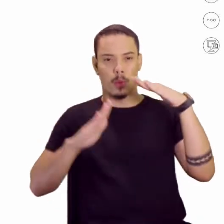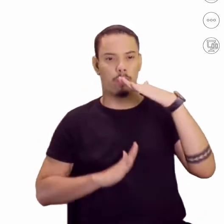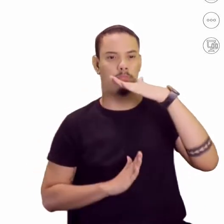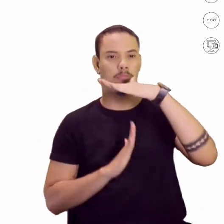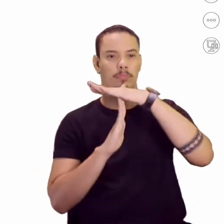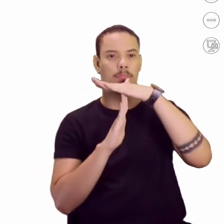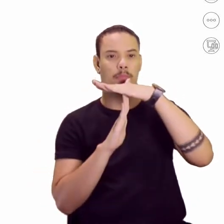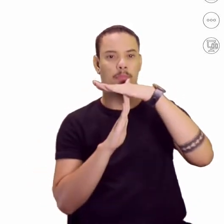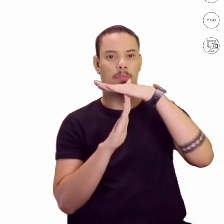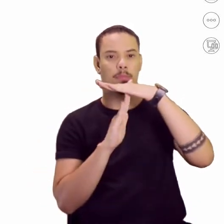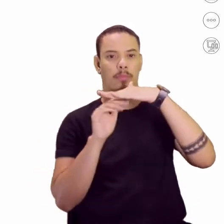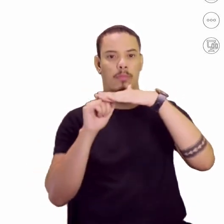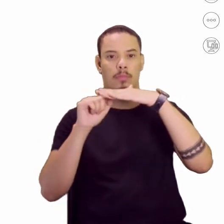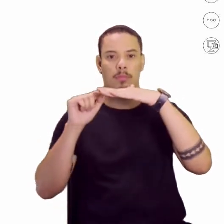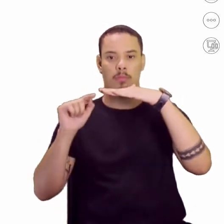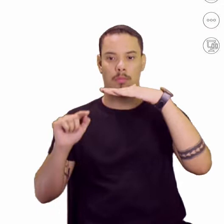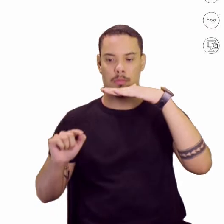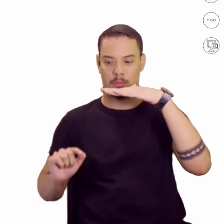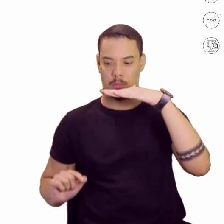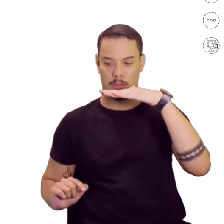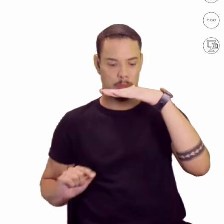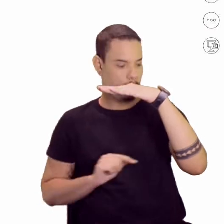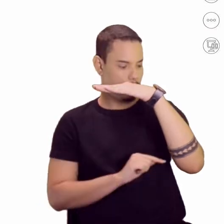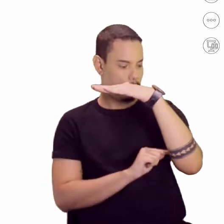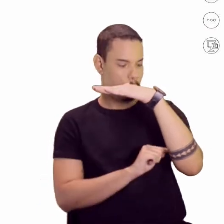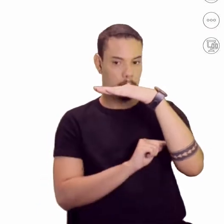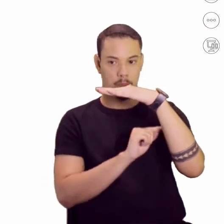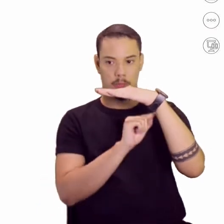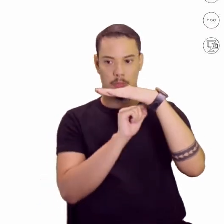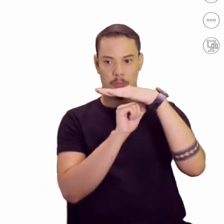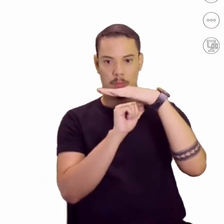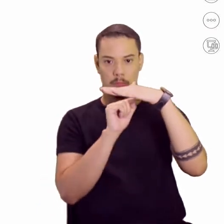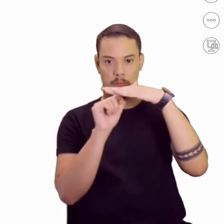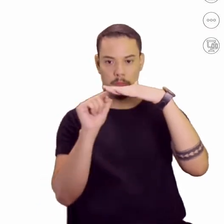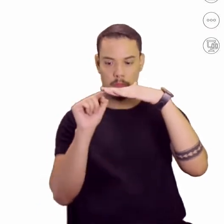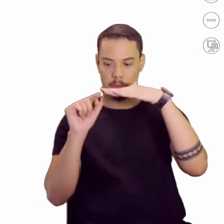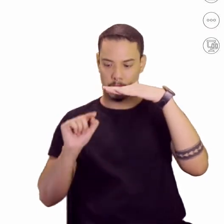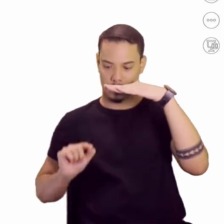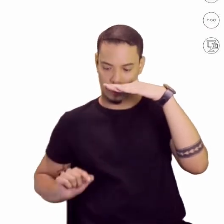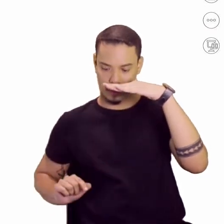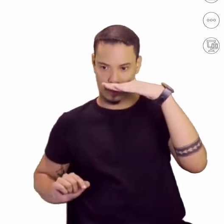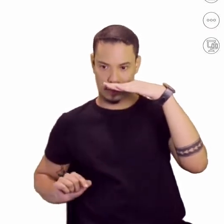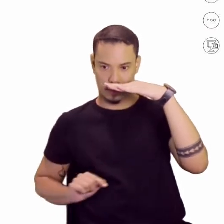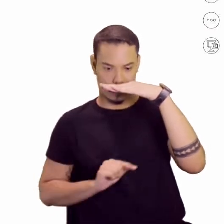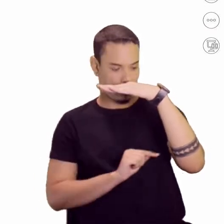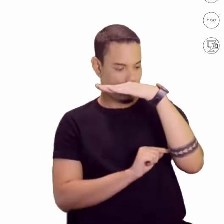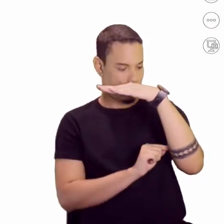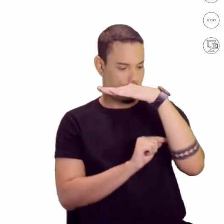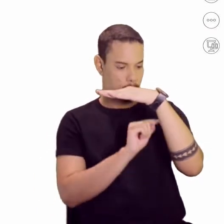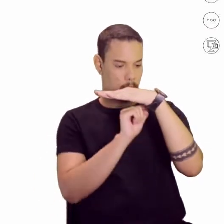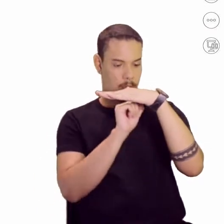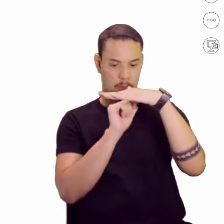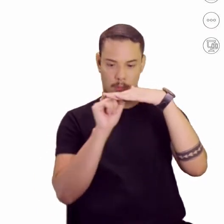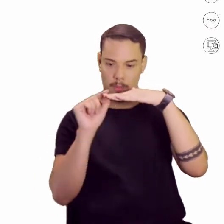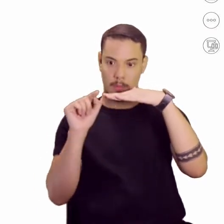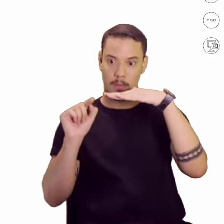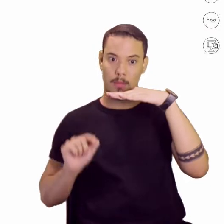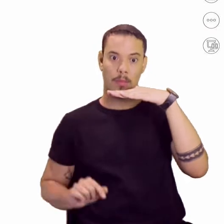e... Volta. Olha aí. Não precisa só ir e rapaz. voltar na mesma direção, pode mudar de direção aí, né?